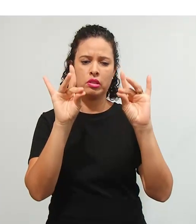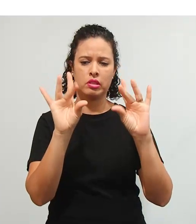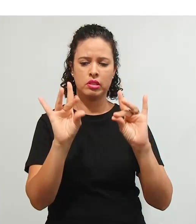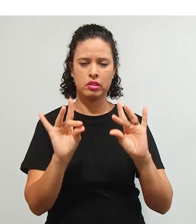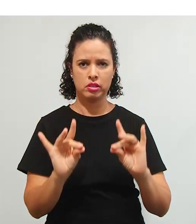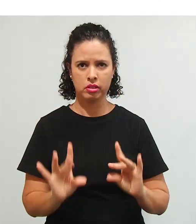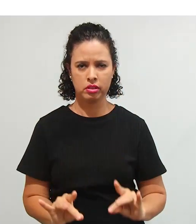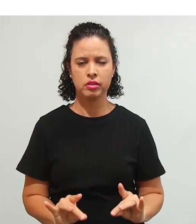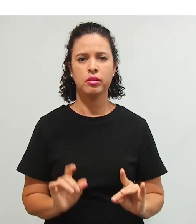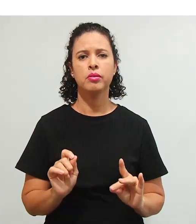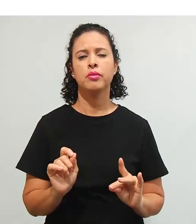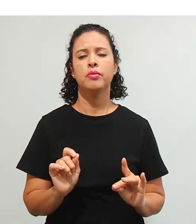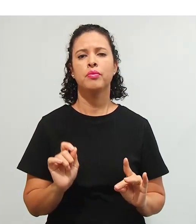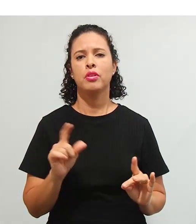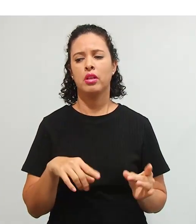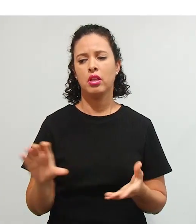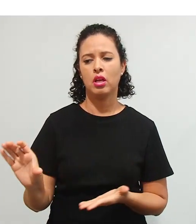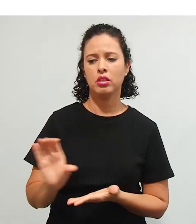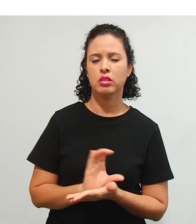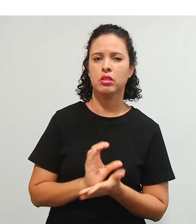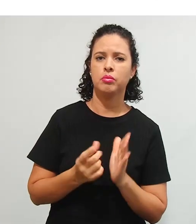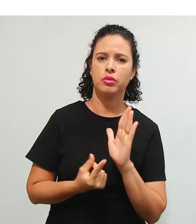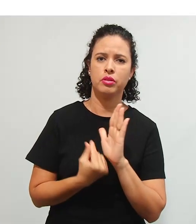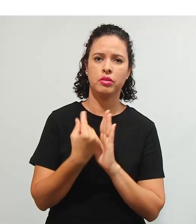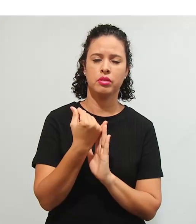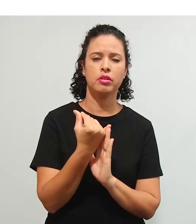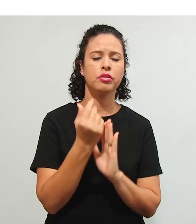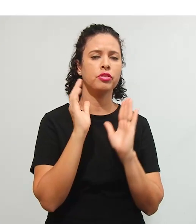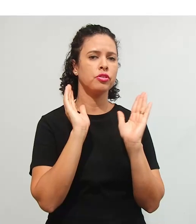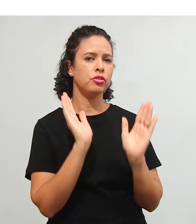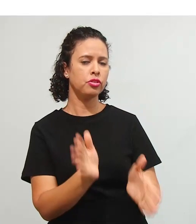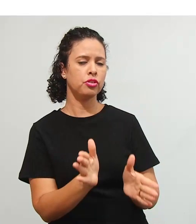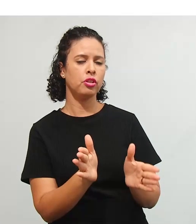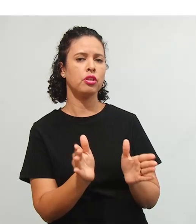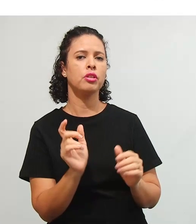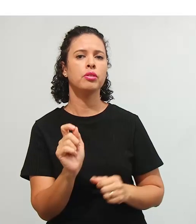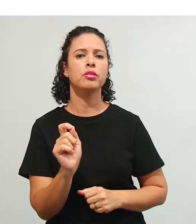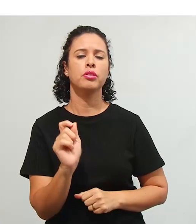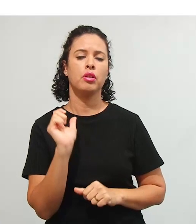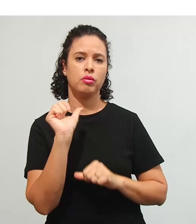desdobramento dessa receita orçamentária já com as